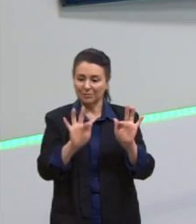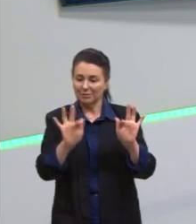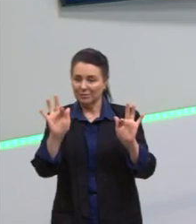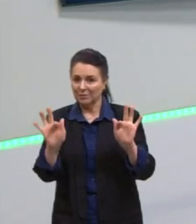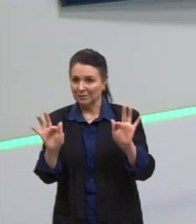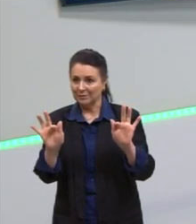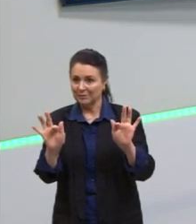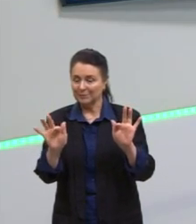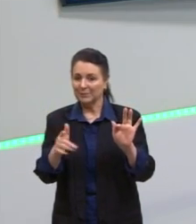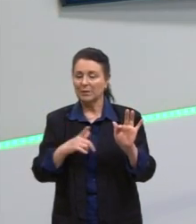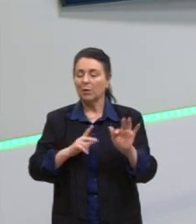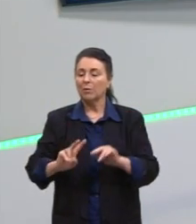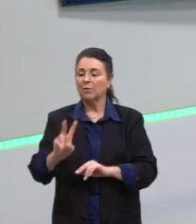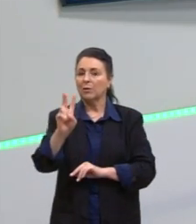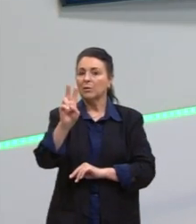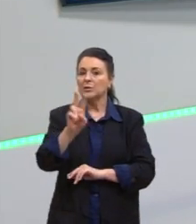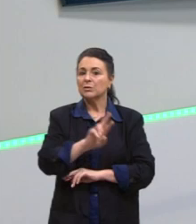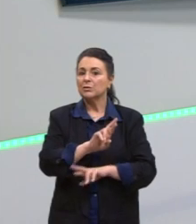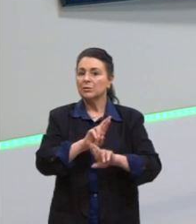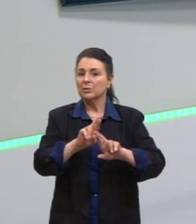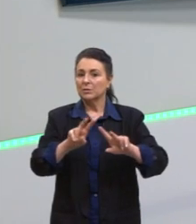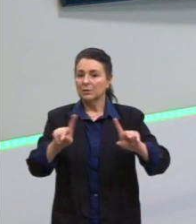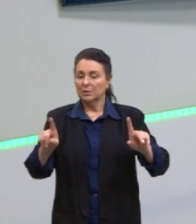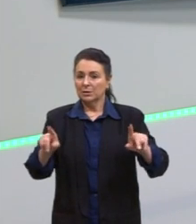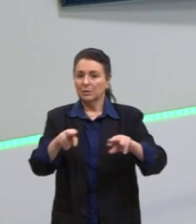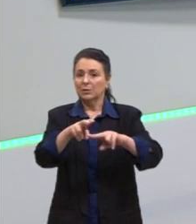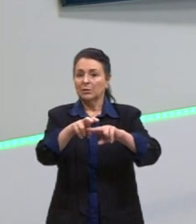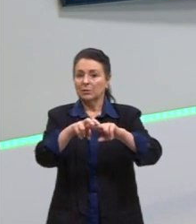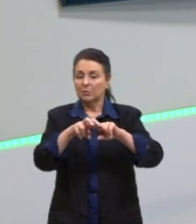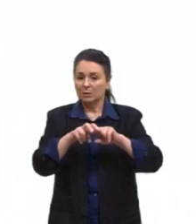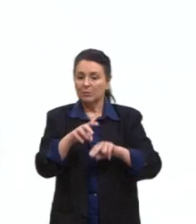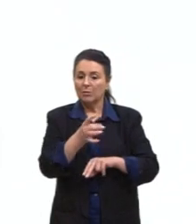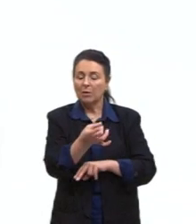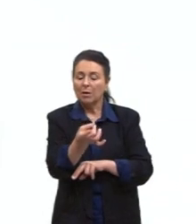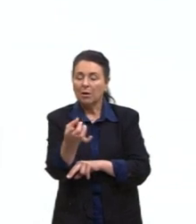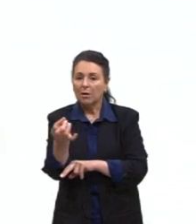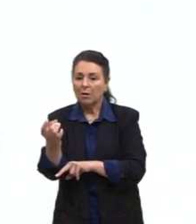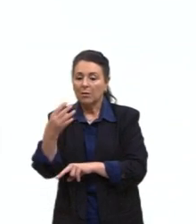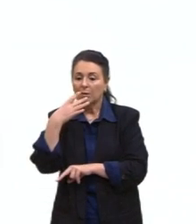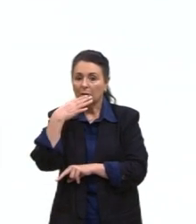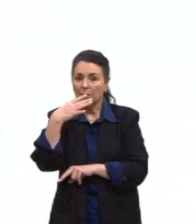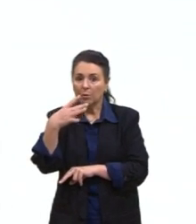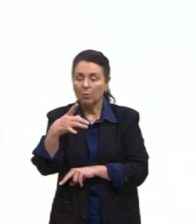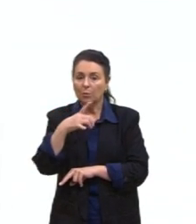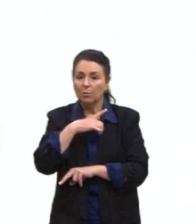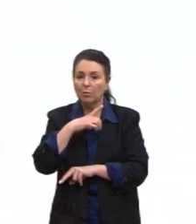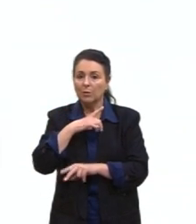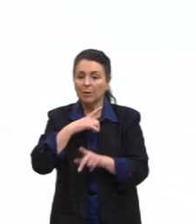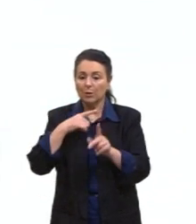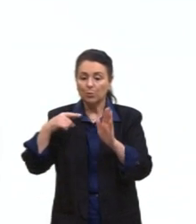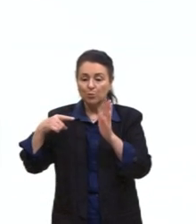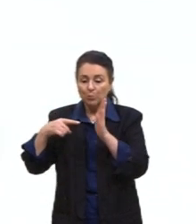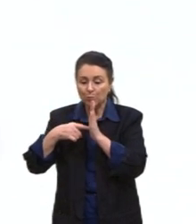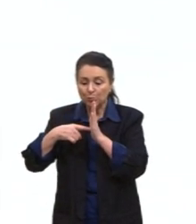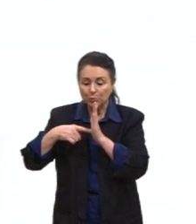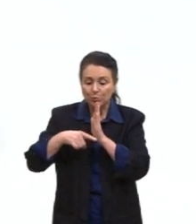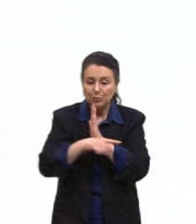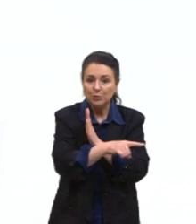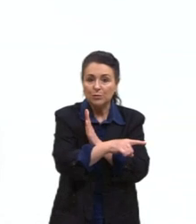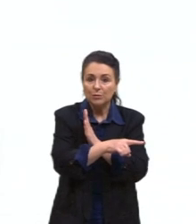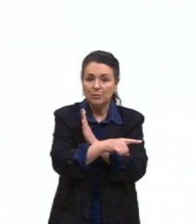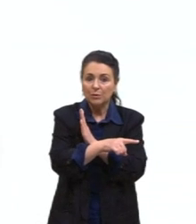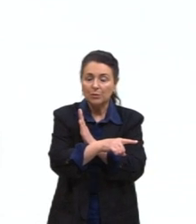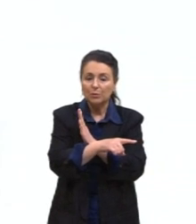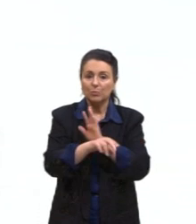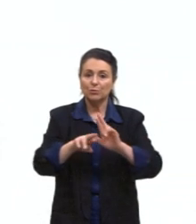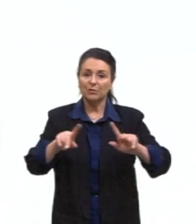Então vão ser valores diferentes por isso então cada cor vai ter um desvio diferente quando a